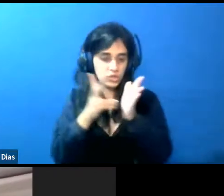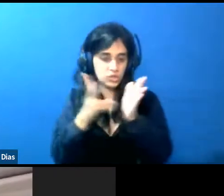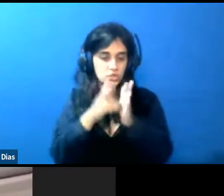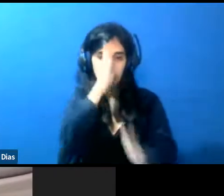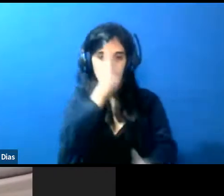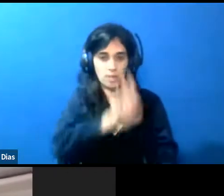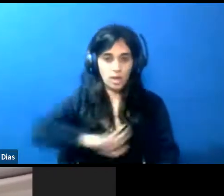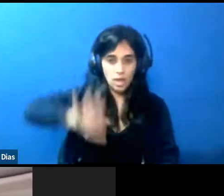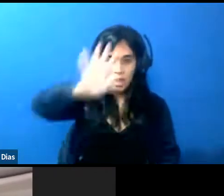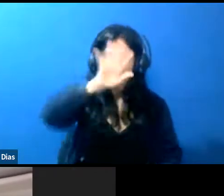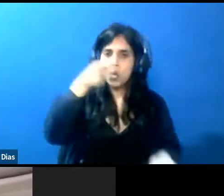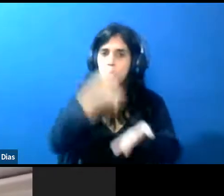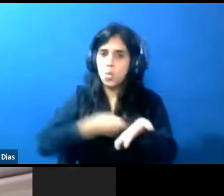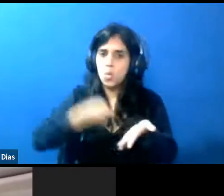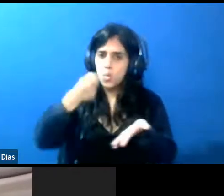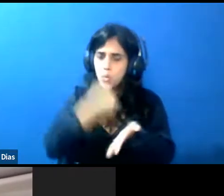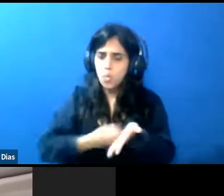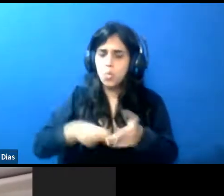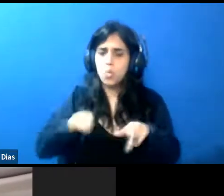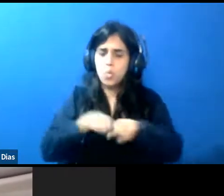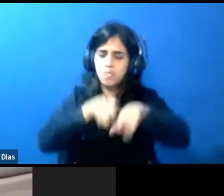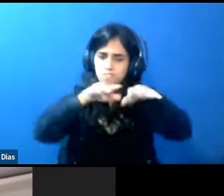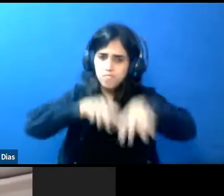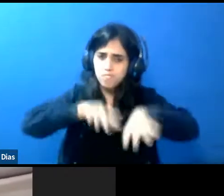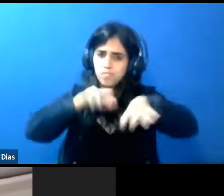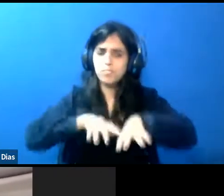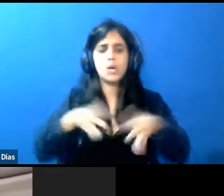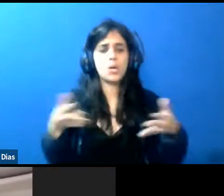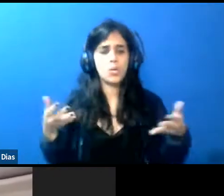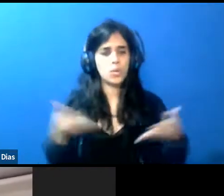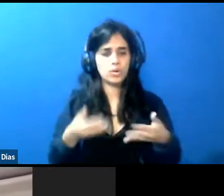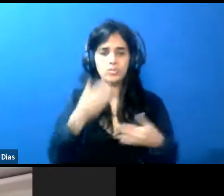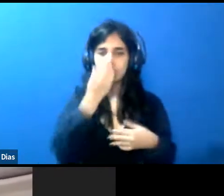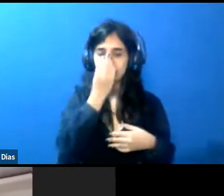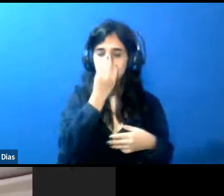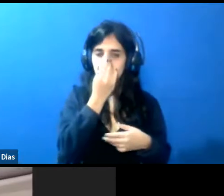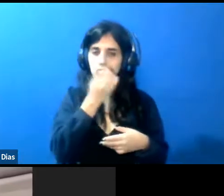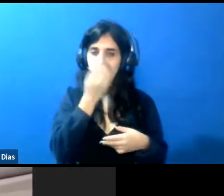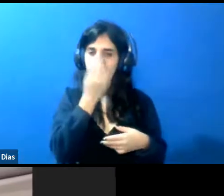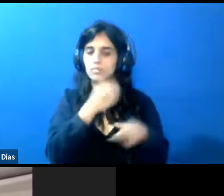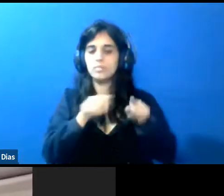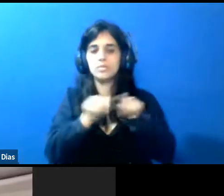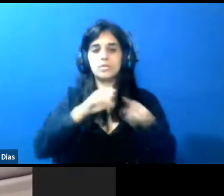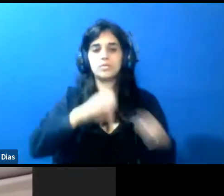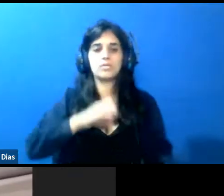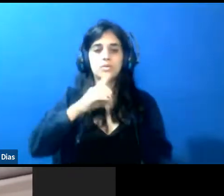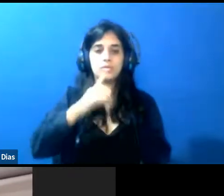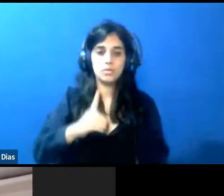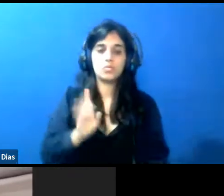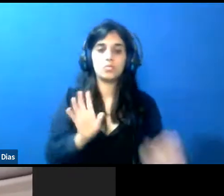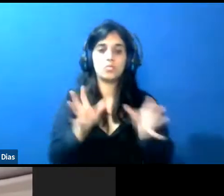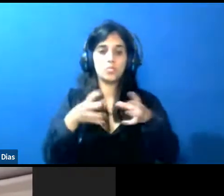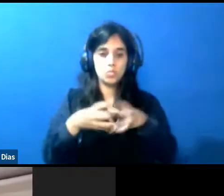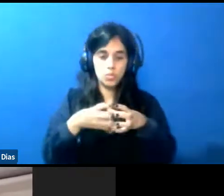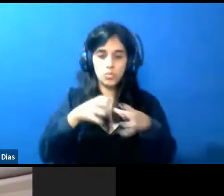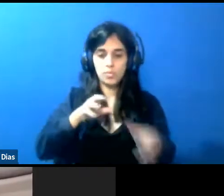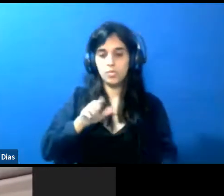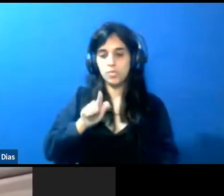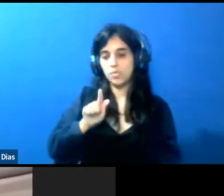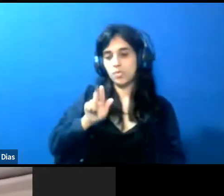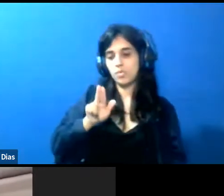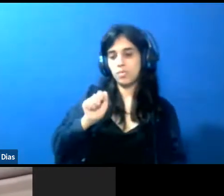luta profunda e de resistência nesse momento, e ela também é coordenadora TENONDE da Comissão Guarani